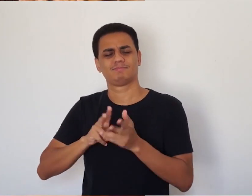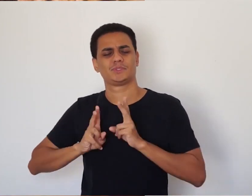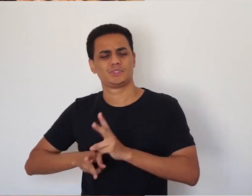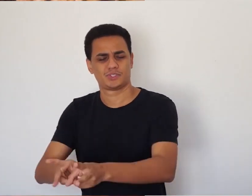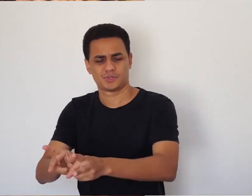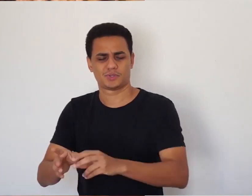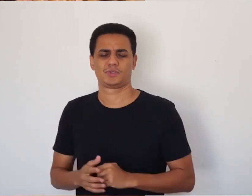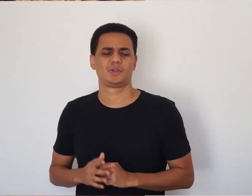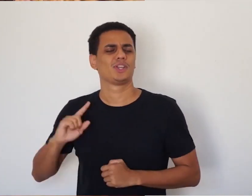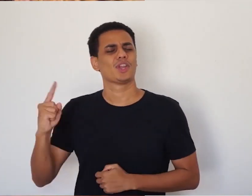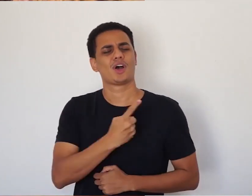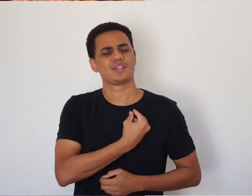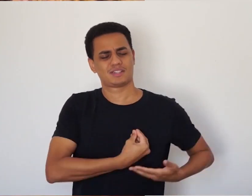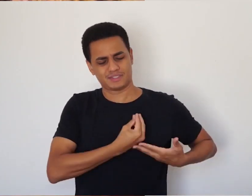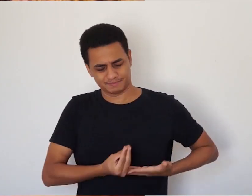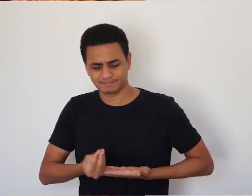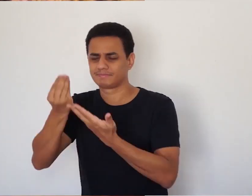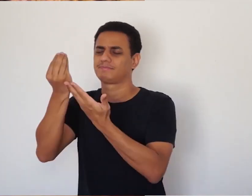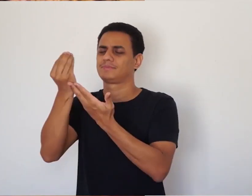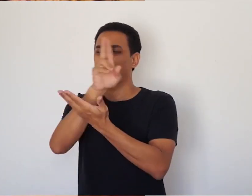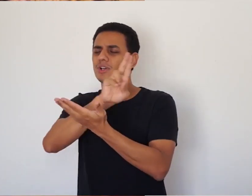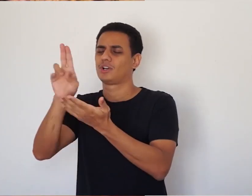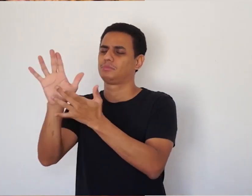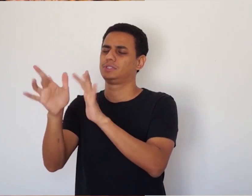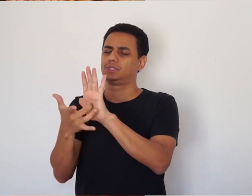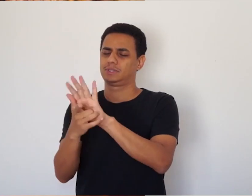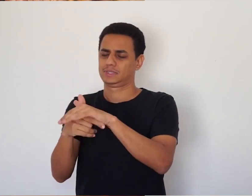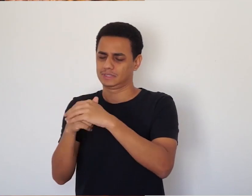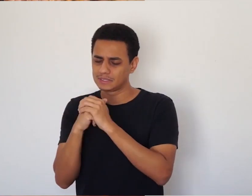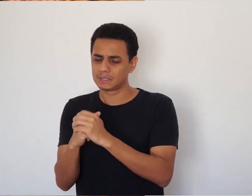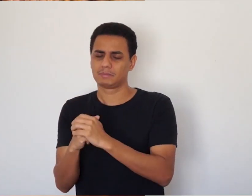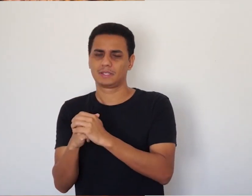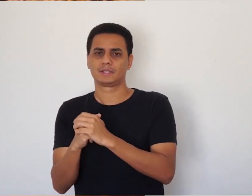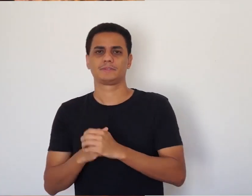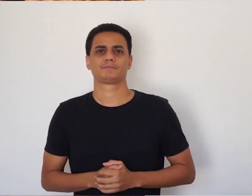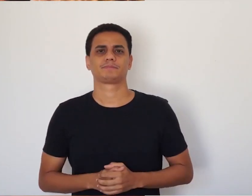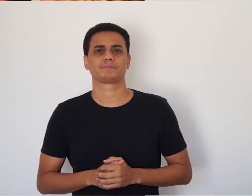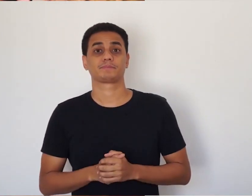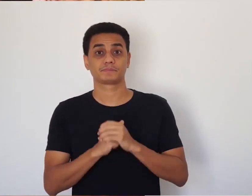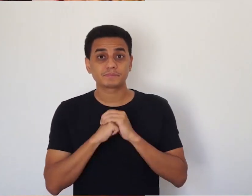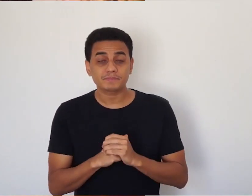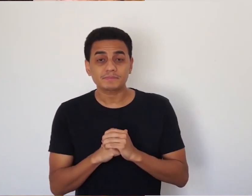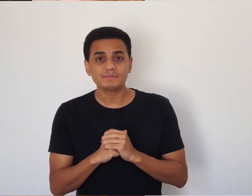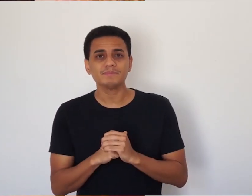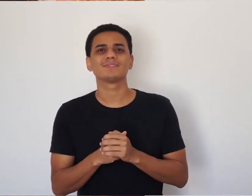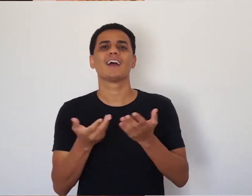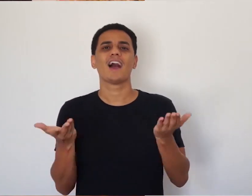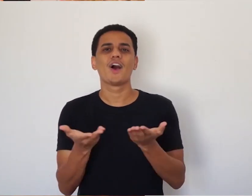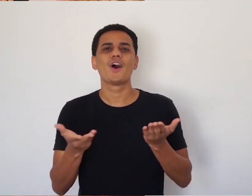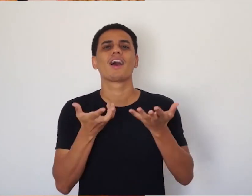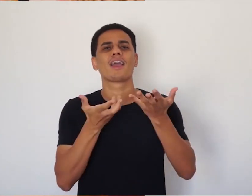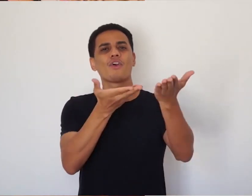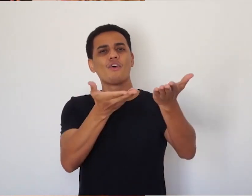possamos permanecer fiéis também, Pai. Nos entregamos a Ti, em nome de Jesus. Amém, amém.